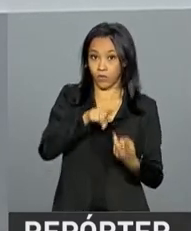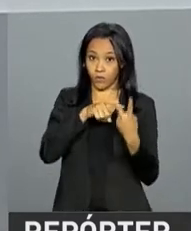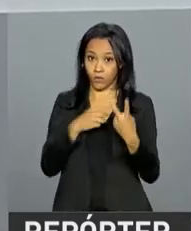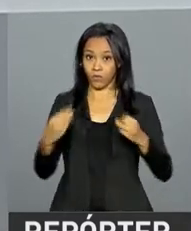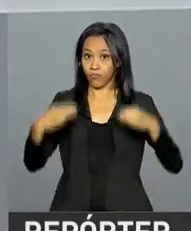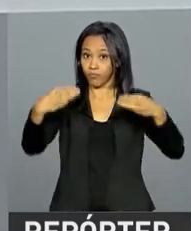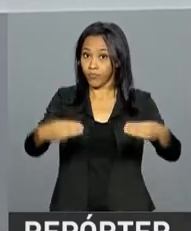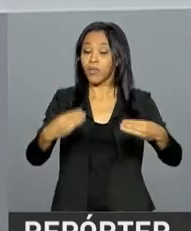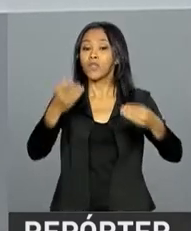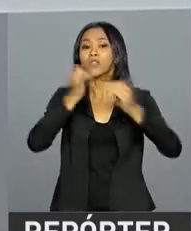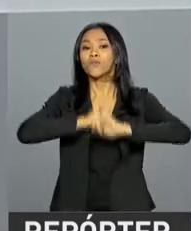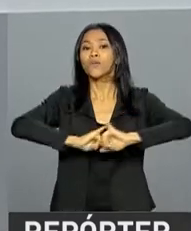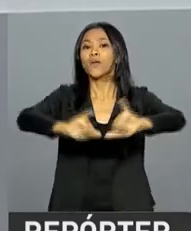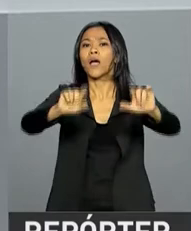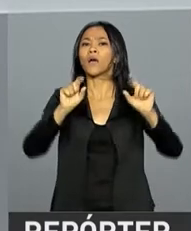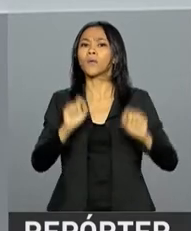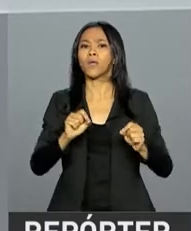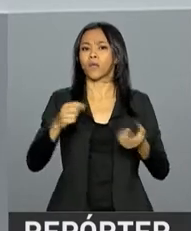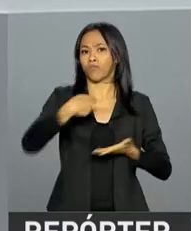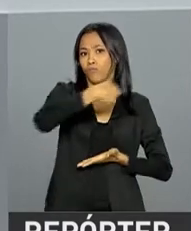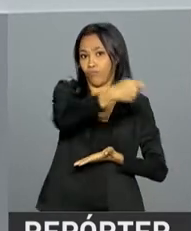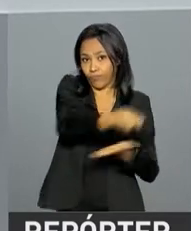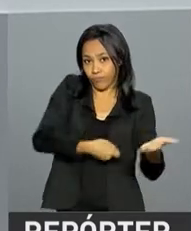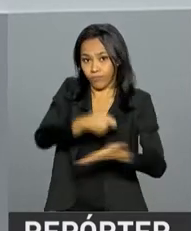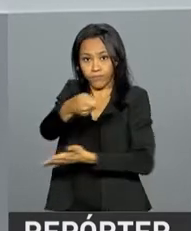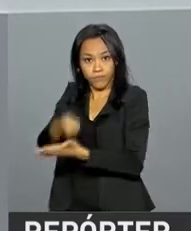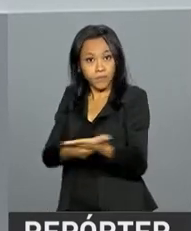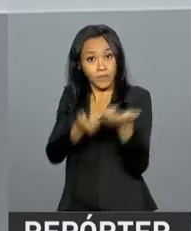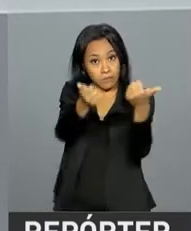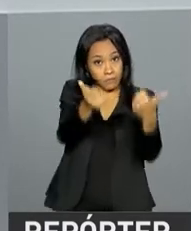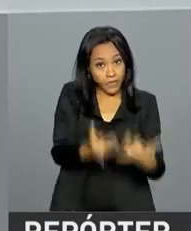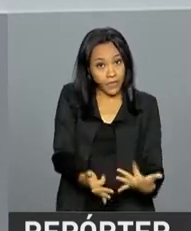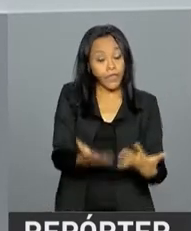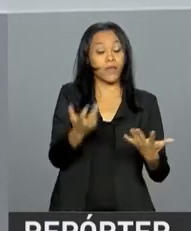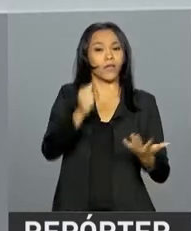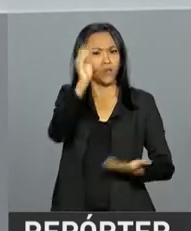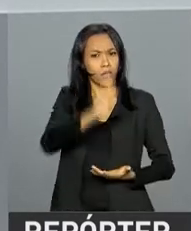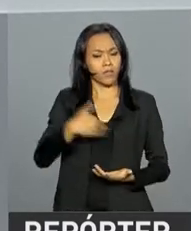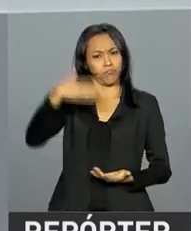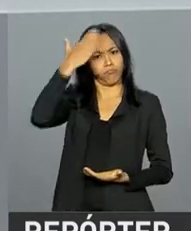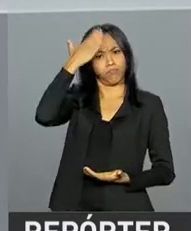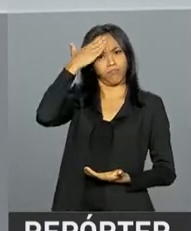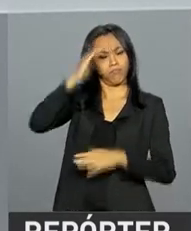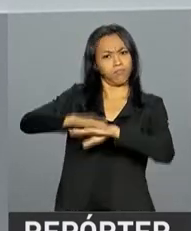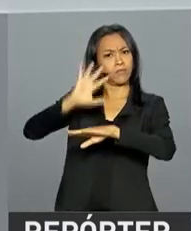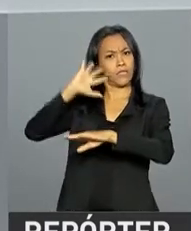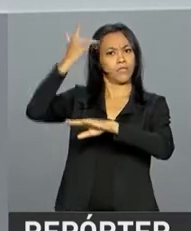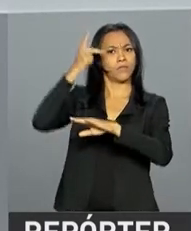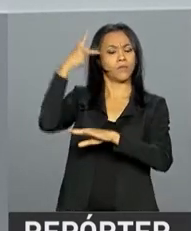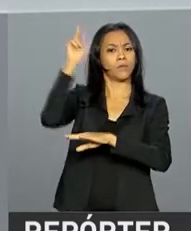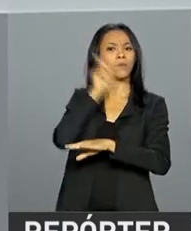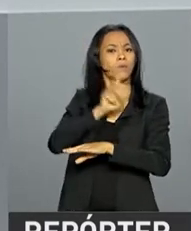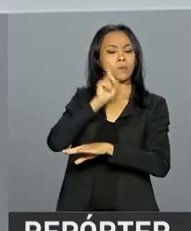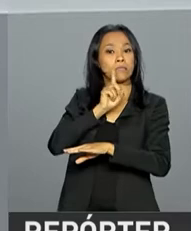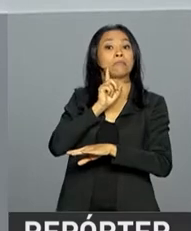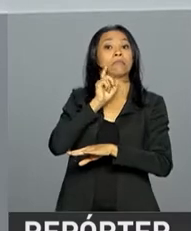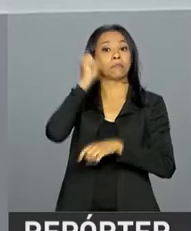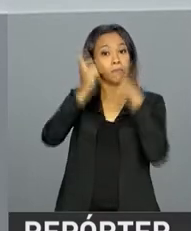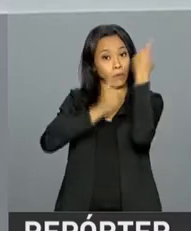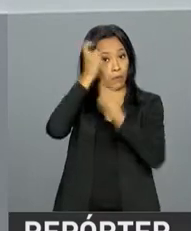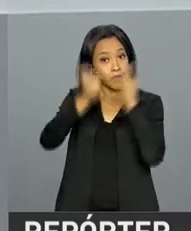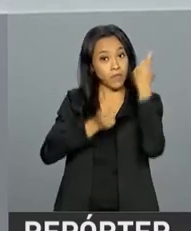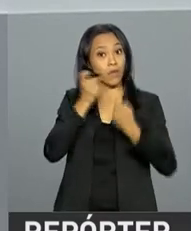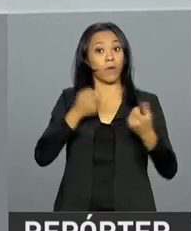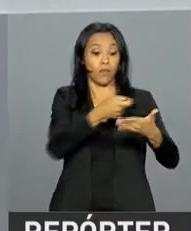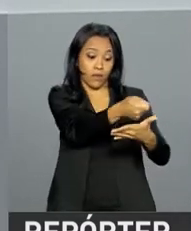Brasil, divulgaram uma nota conjunta em que informam que o Brasil tomou conhecimento da decisão com grande preocupação. Segundo a nota, o